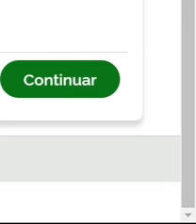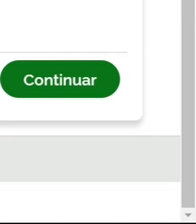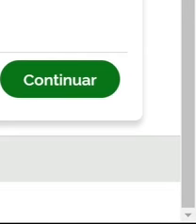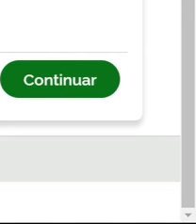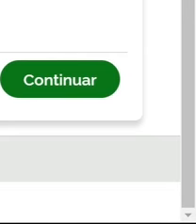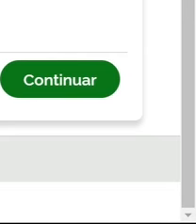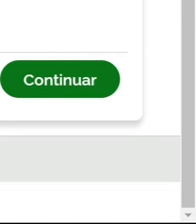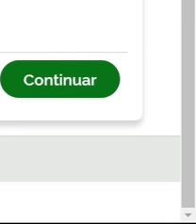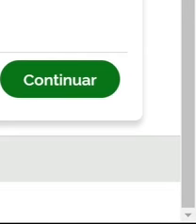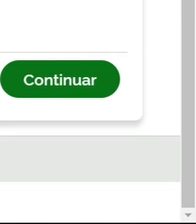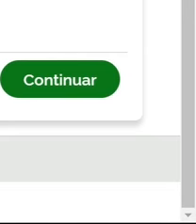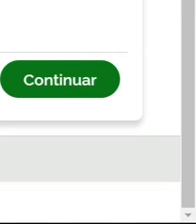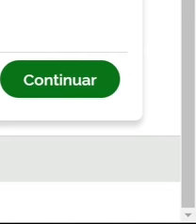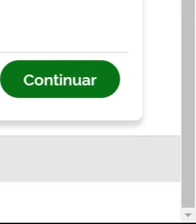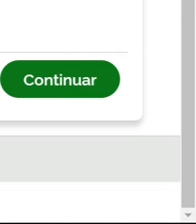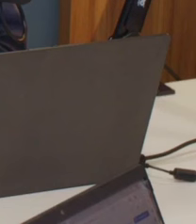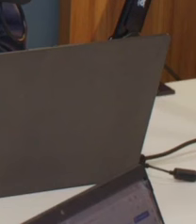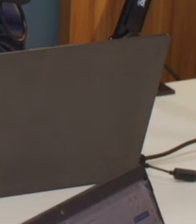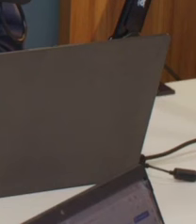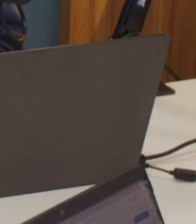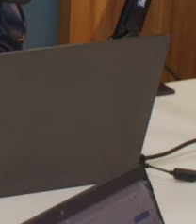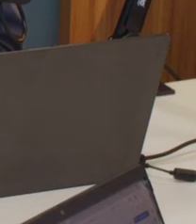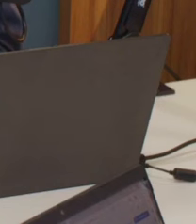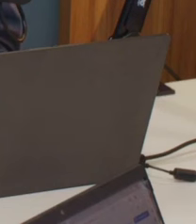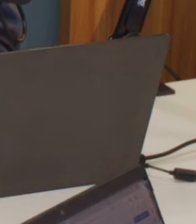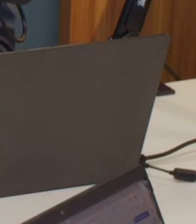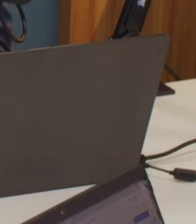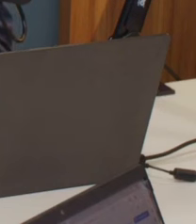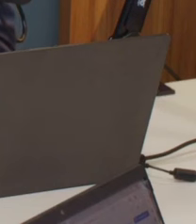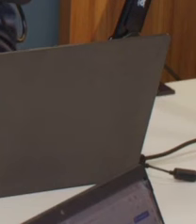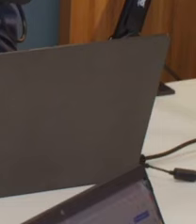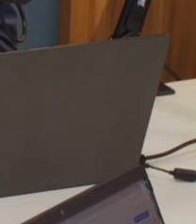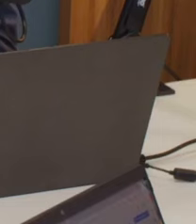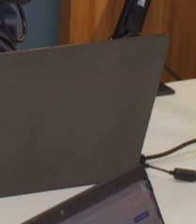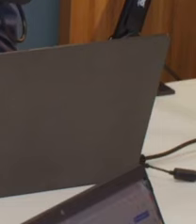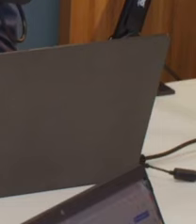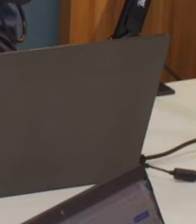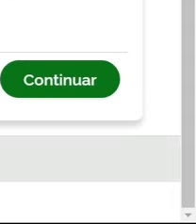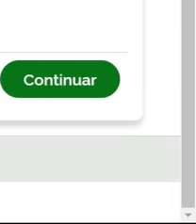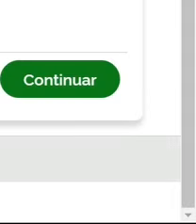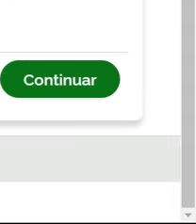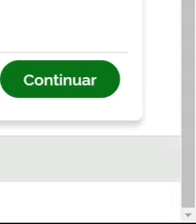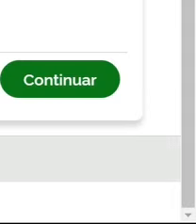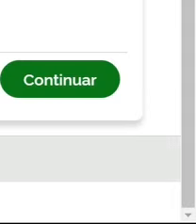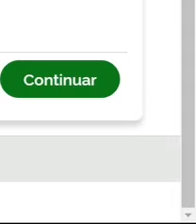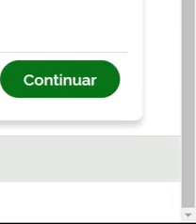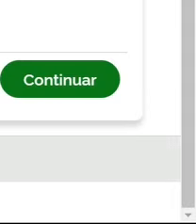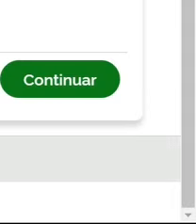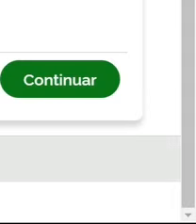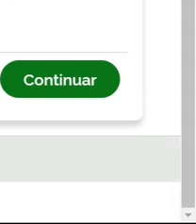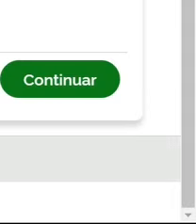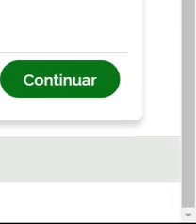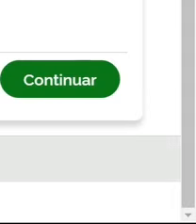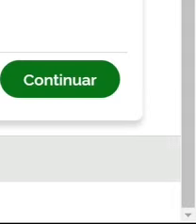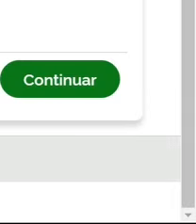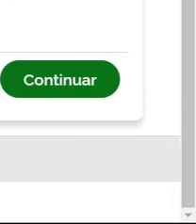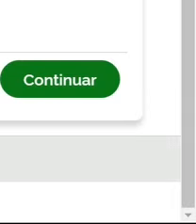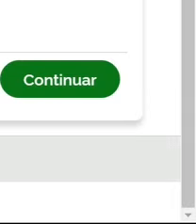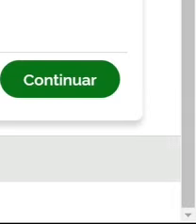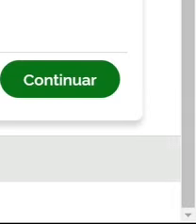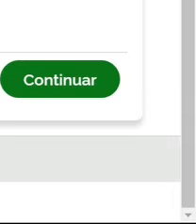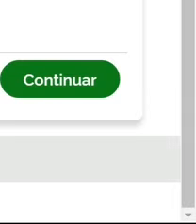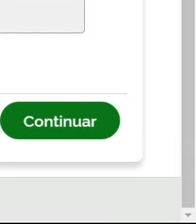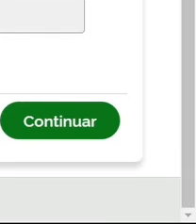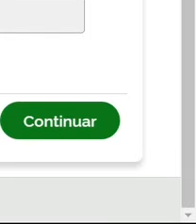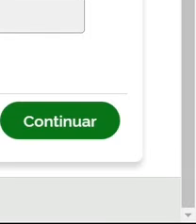vezes em 2024 nós estamos fazendo a declaração 2023 então Eh sempre esse ponto de atenção o que eu